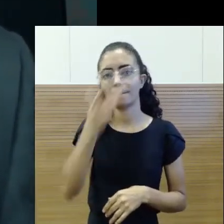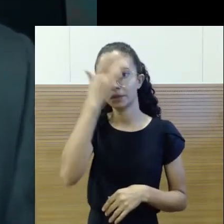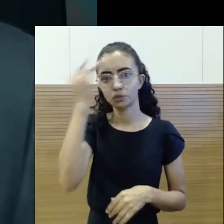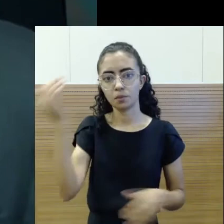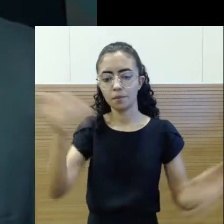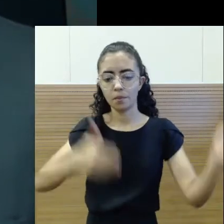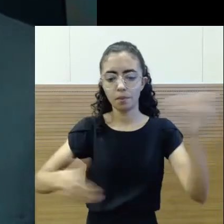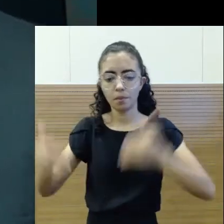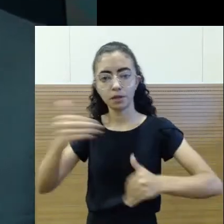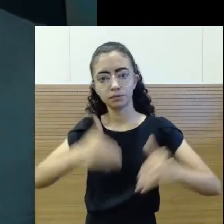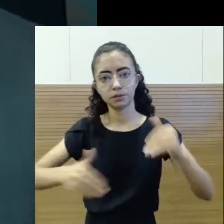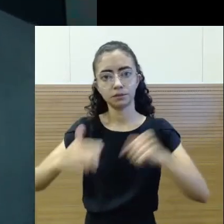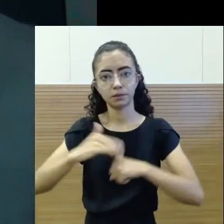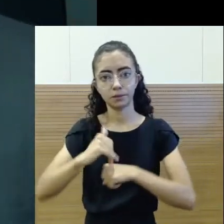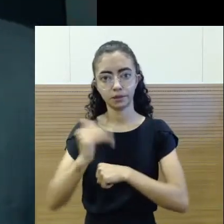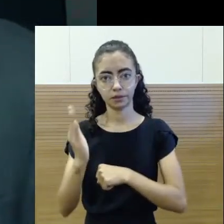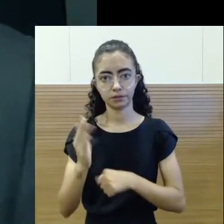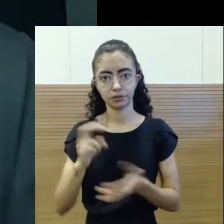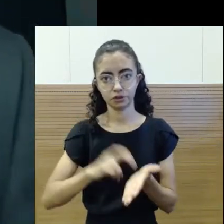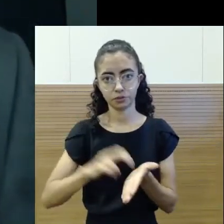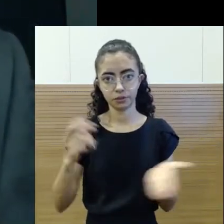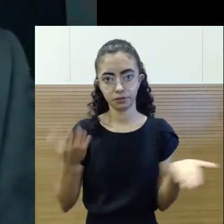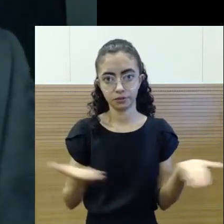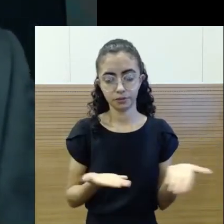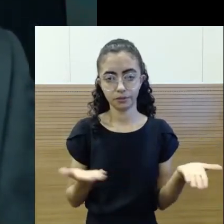manhã deste seminário.